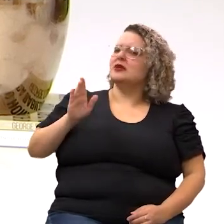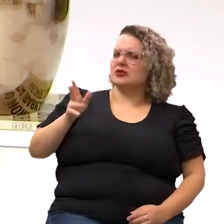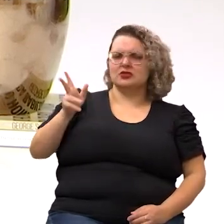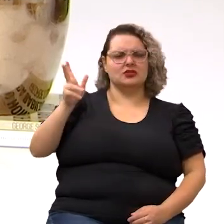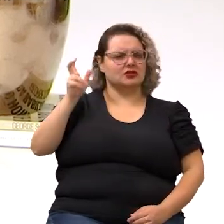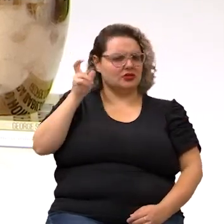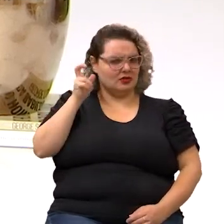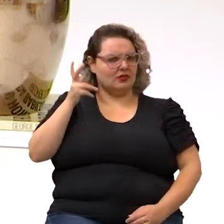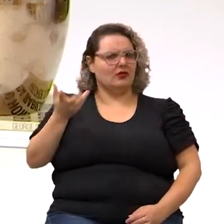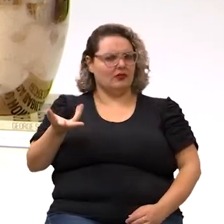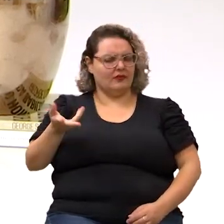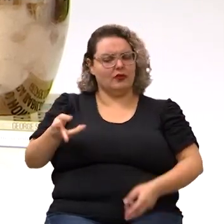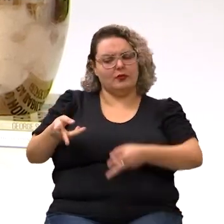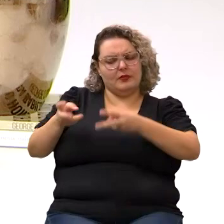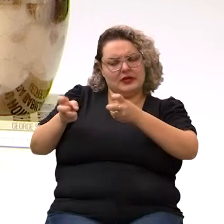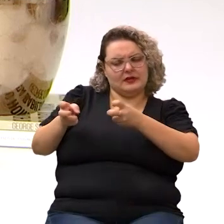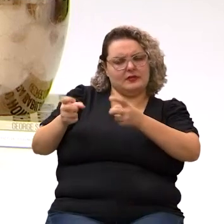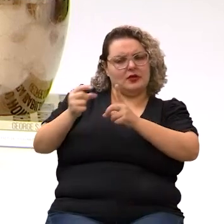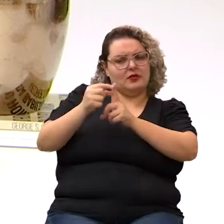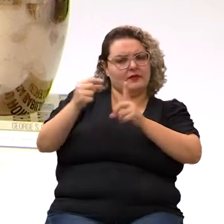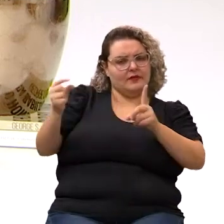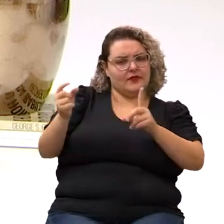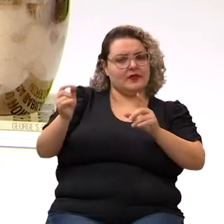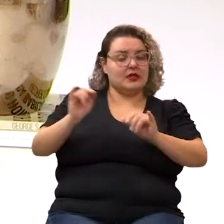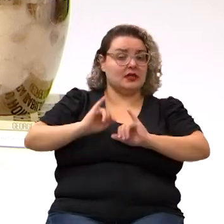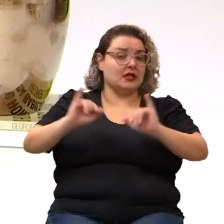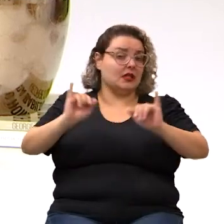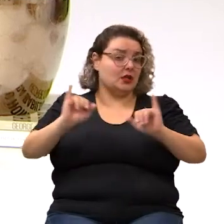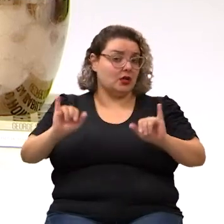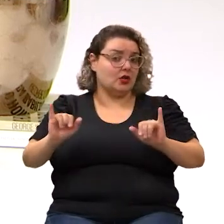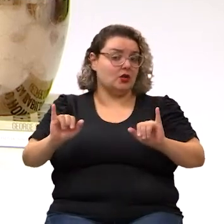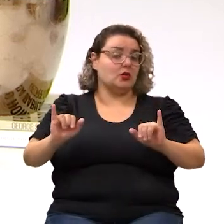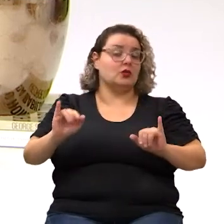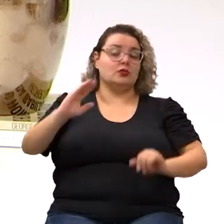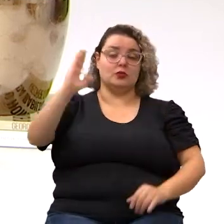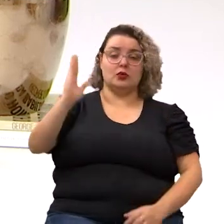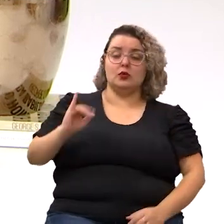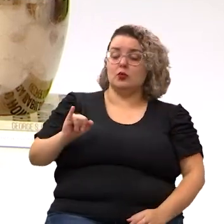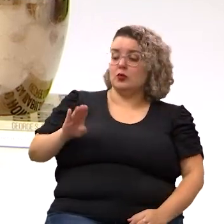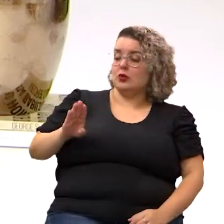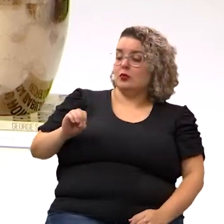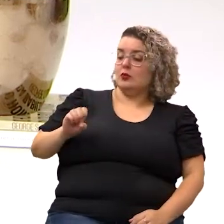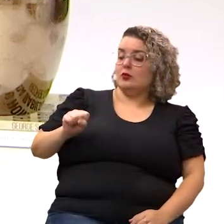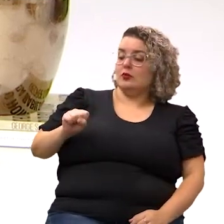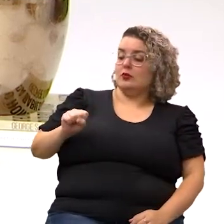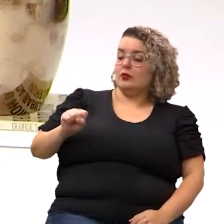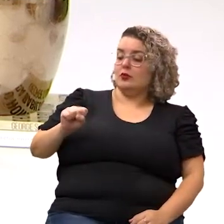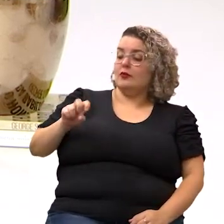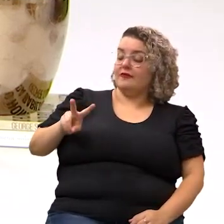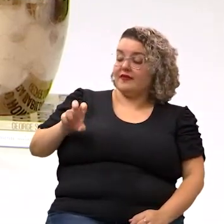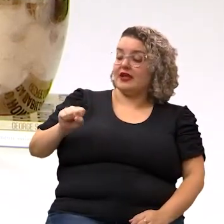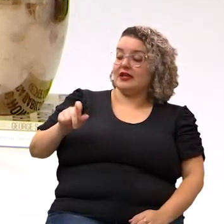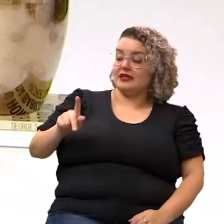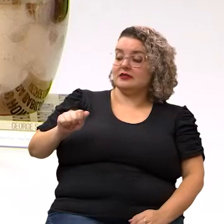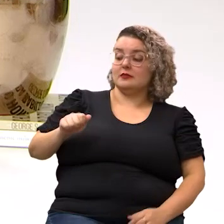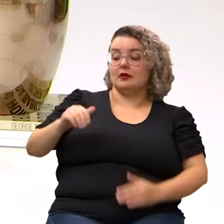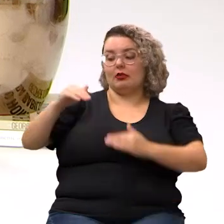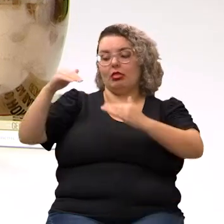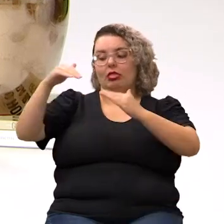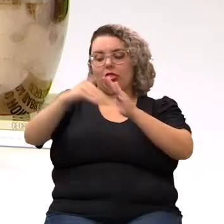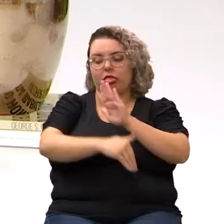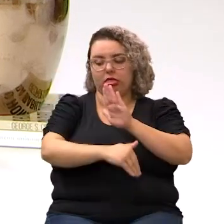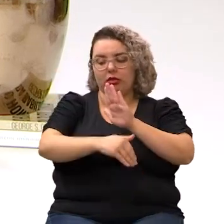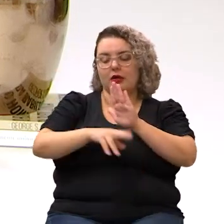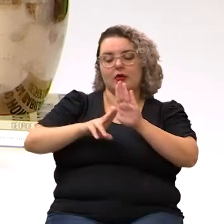ter ouvido duas frases clássicas no noticiário brasileiro: o Ibovespa caiu ou o Ibovespa